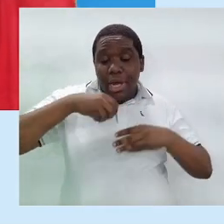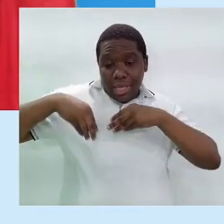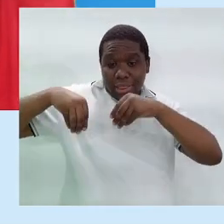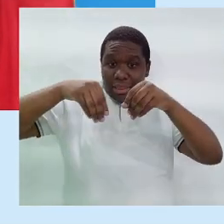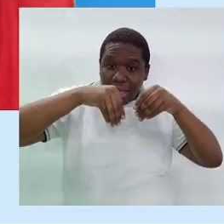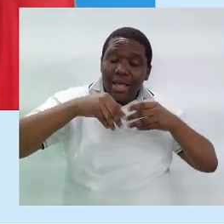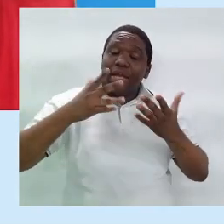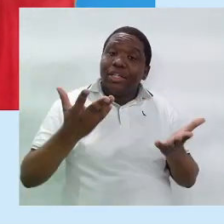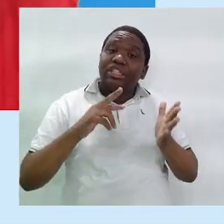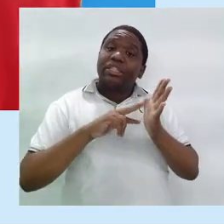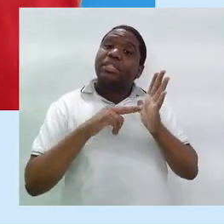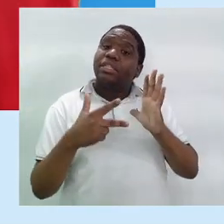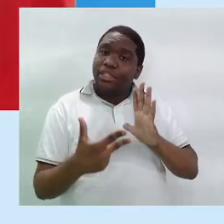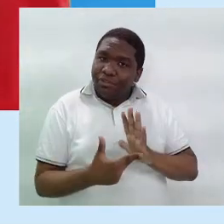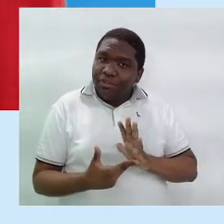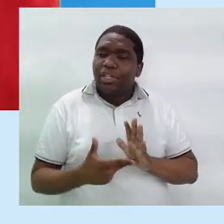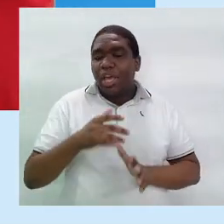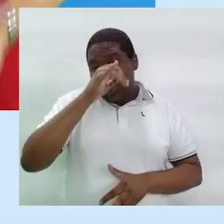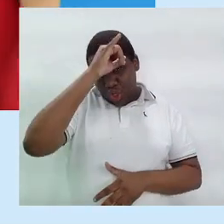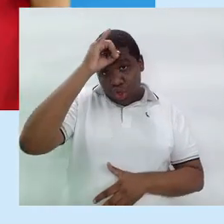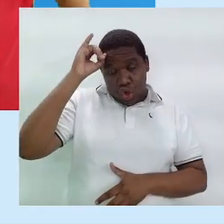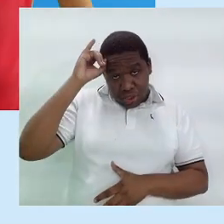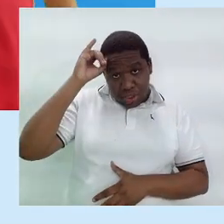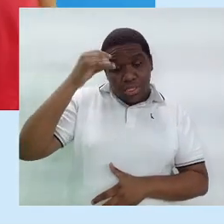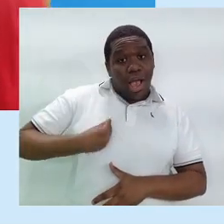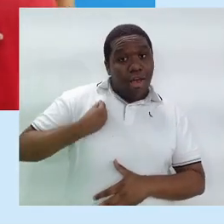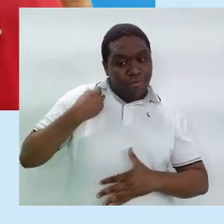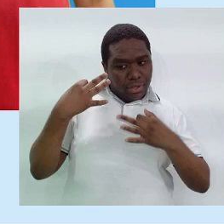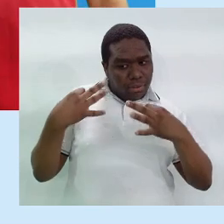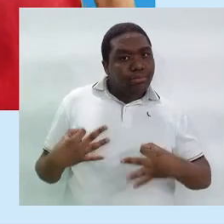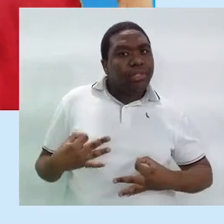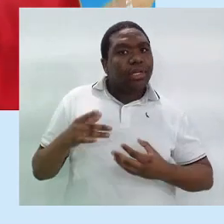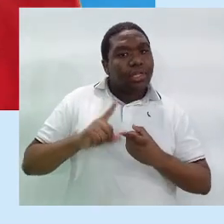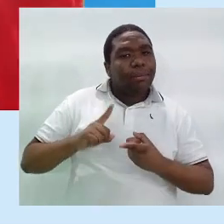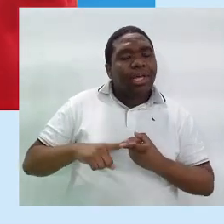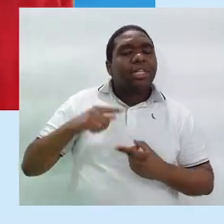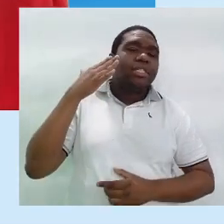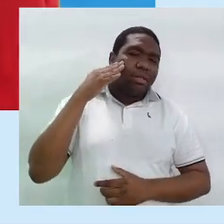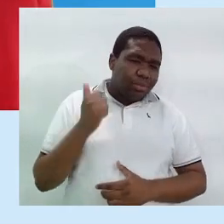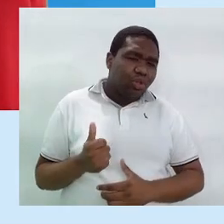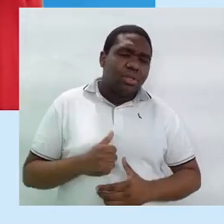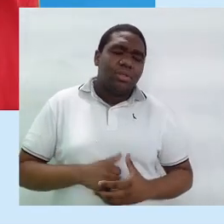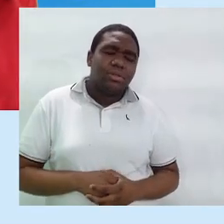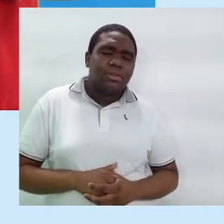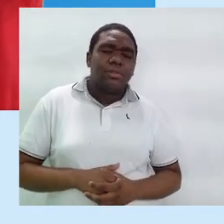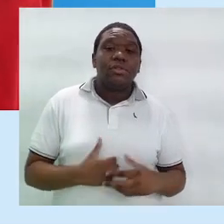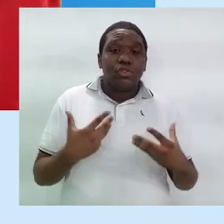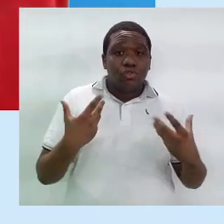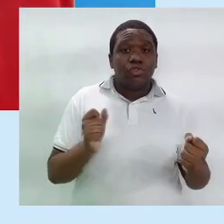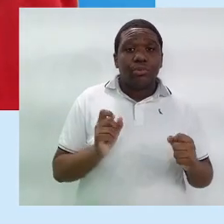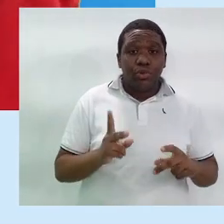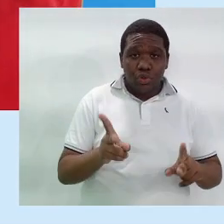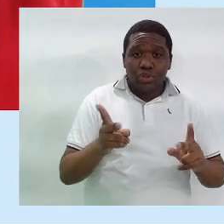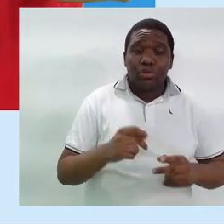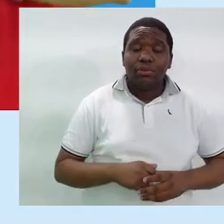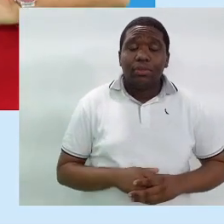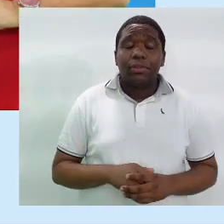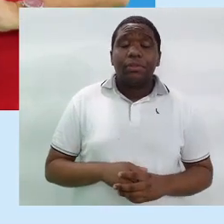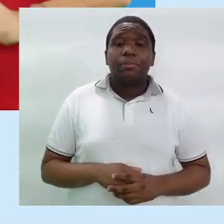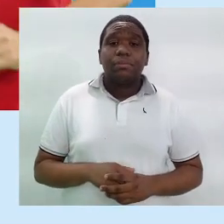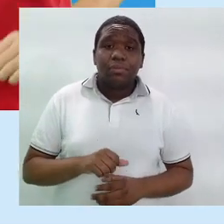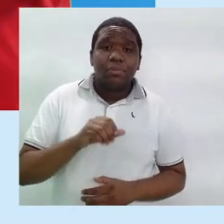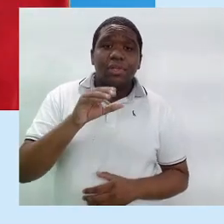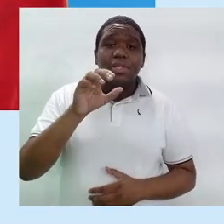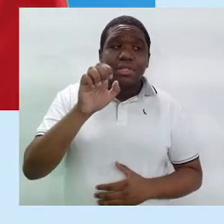mãe, representa inocência, plenitude e sabedoria. E vamos adiante. Já